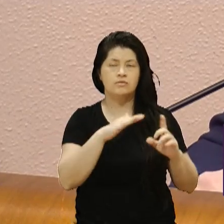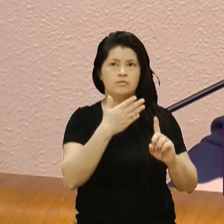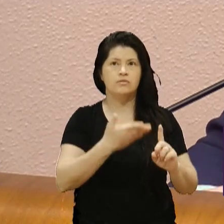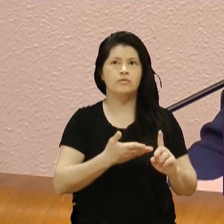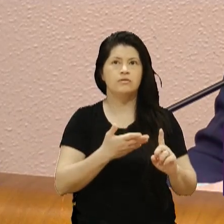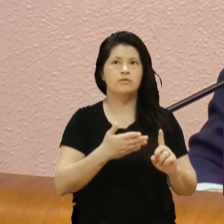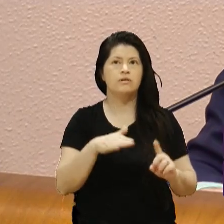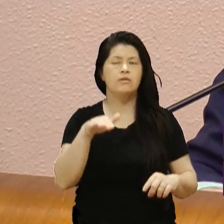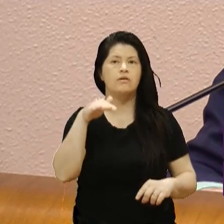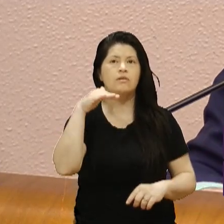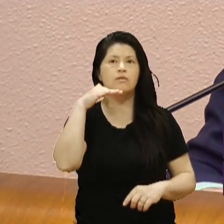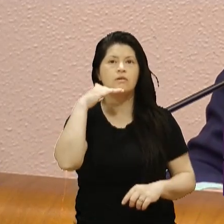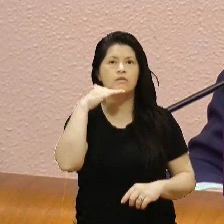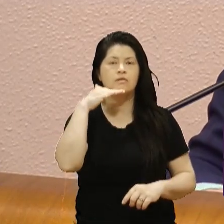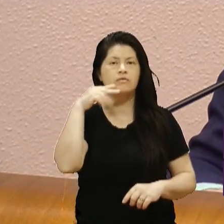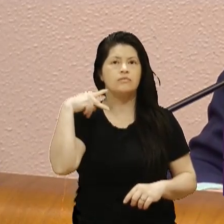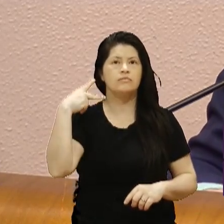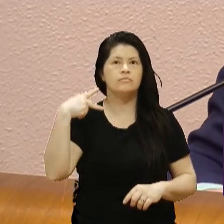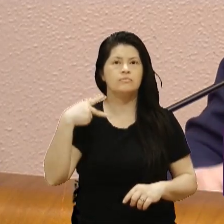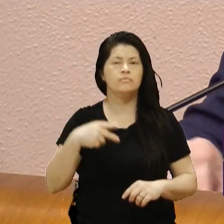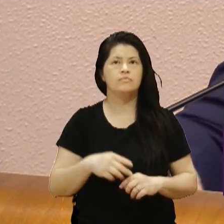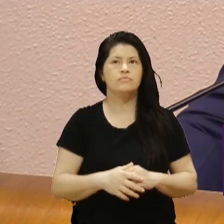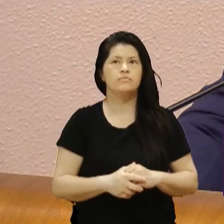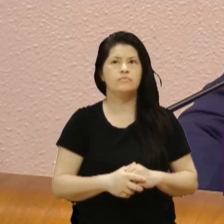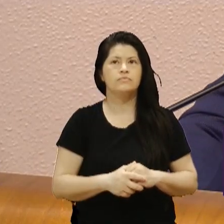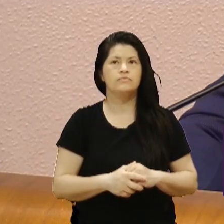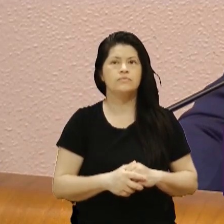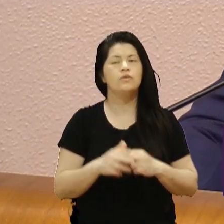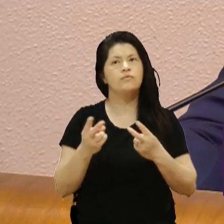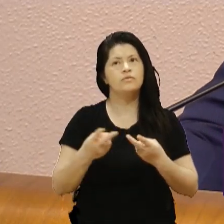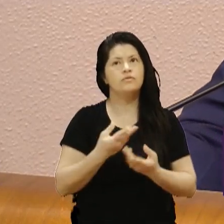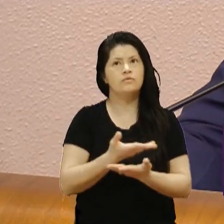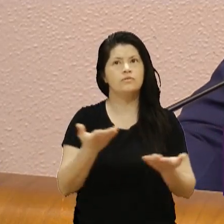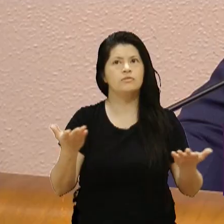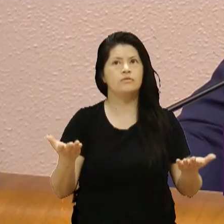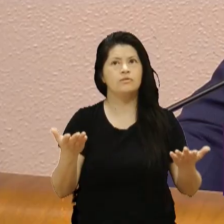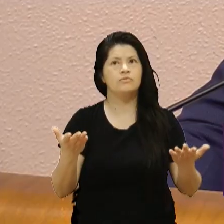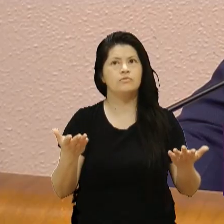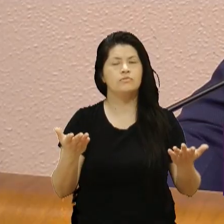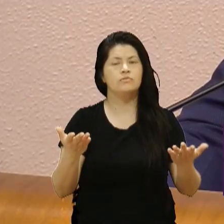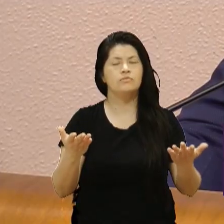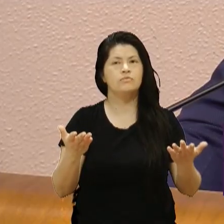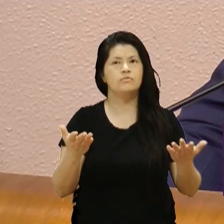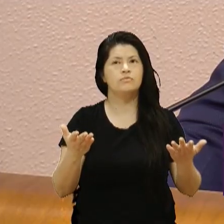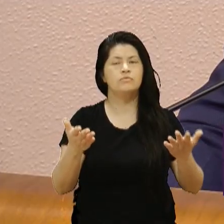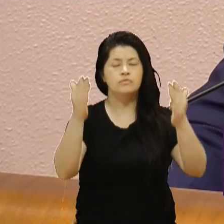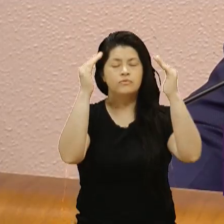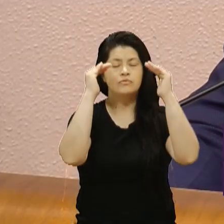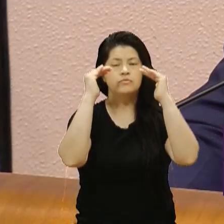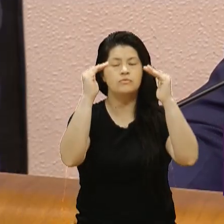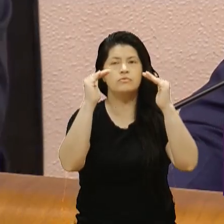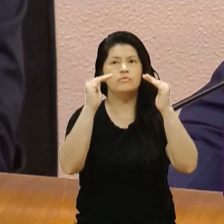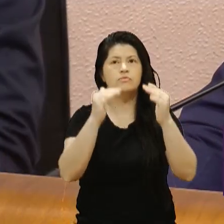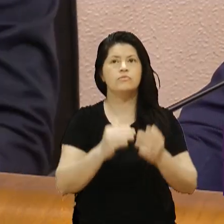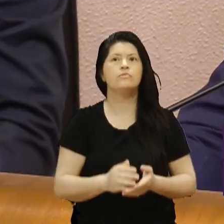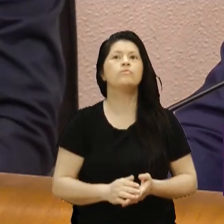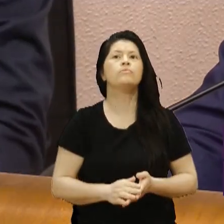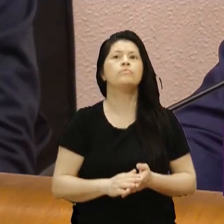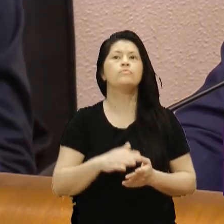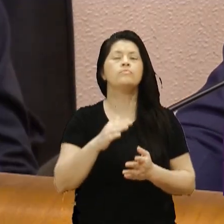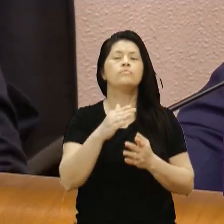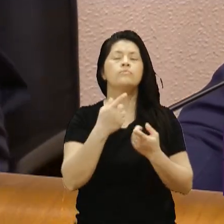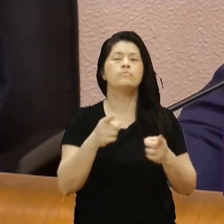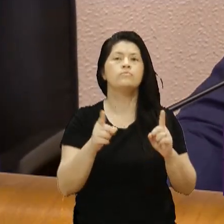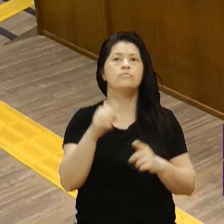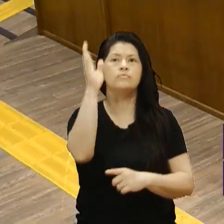homenagem, vereador Alexandre Bortoluz. Eu convido a todos os presentes em posição de respeito para que a gente acompanhe a execução do